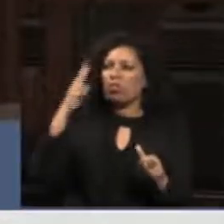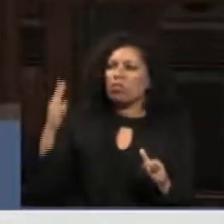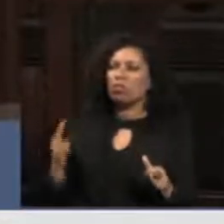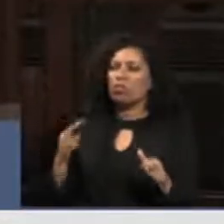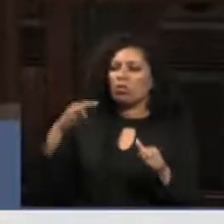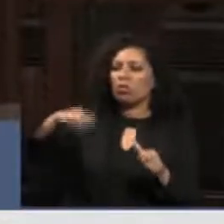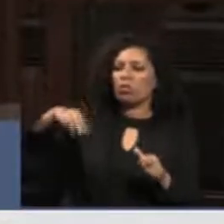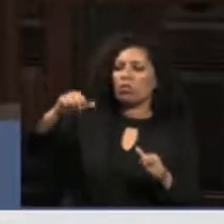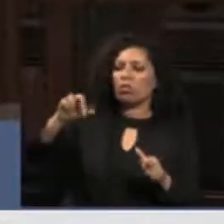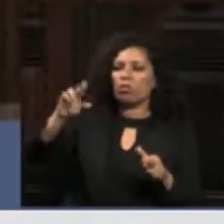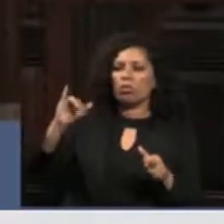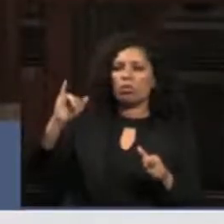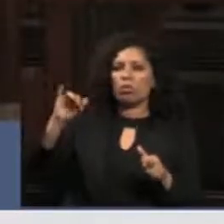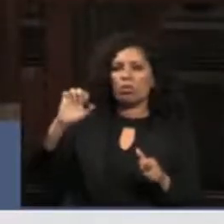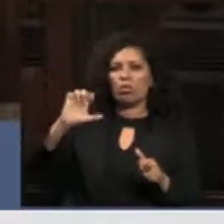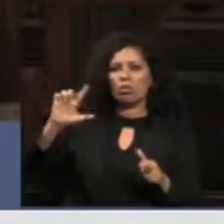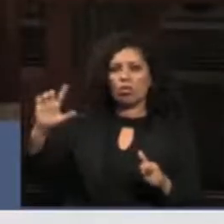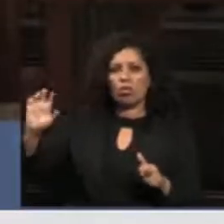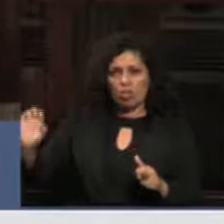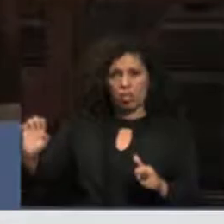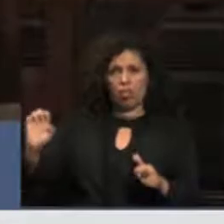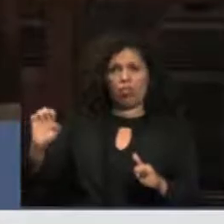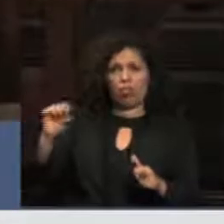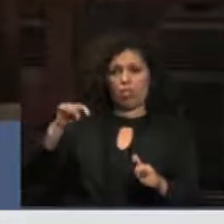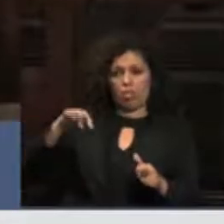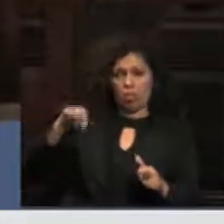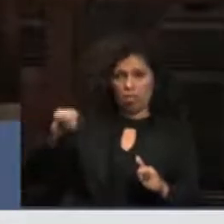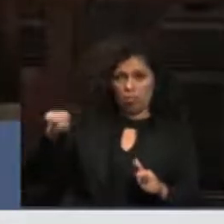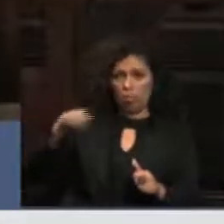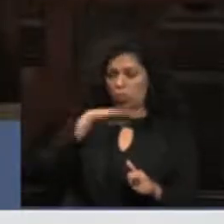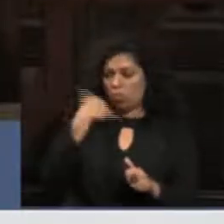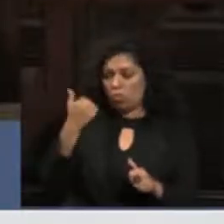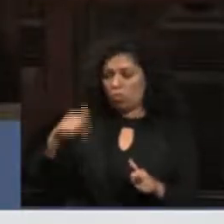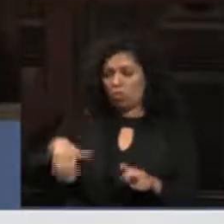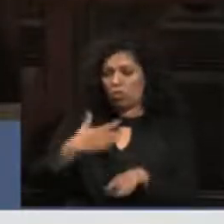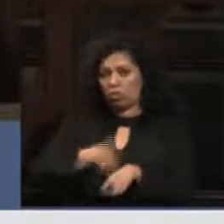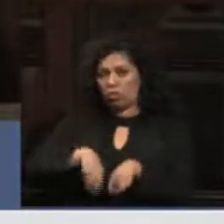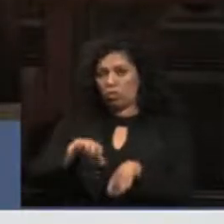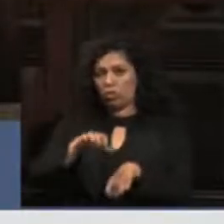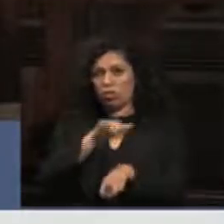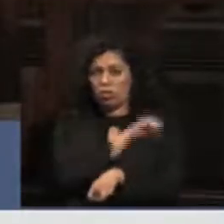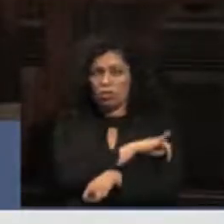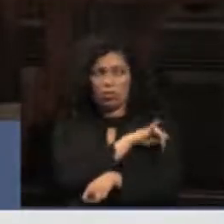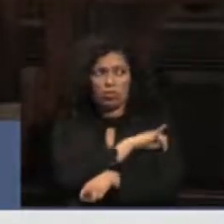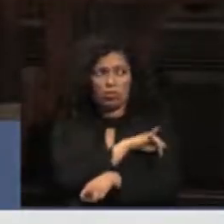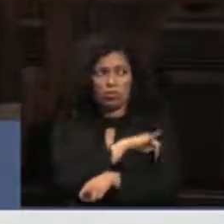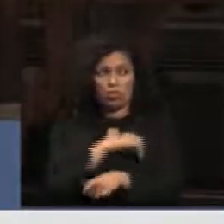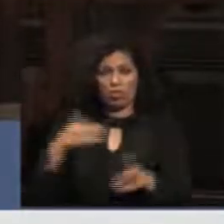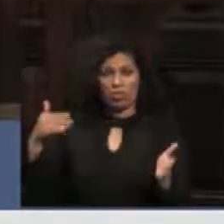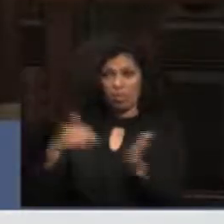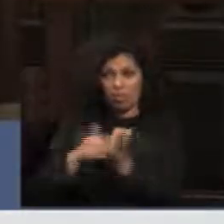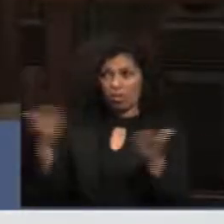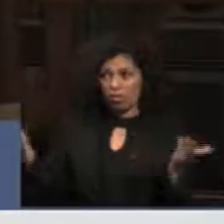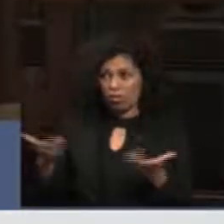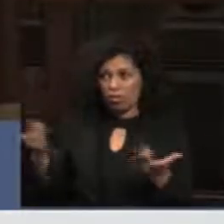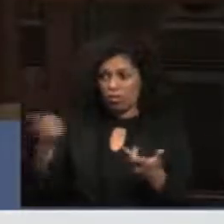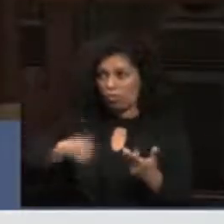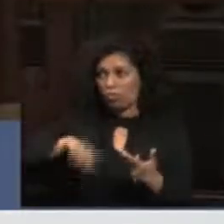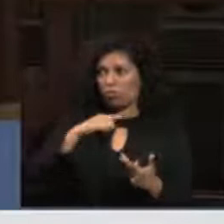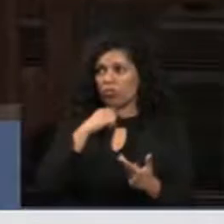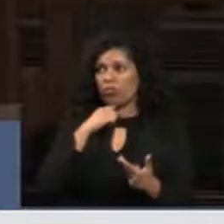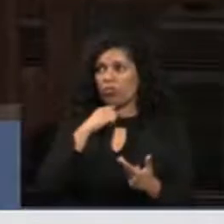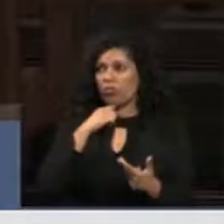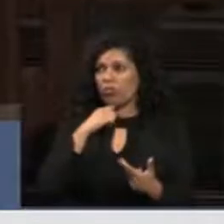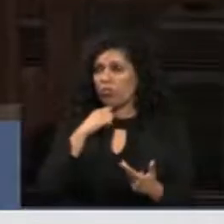negra, recentemente assassinada aqui na cidade do Rio de Janeiro, e que até agora não conseguiu,